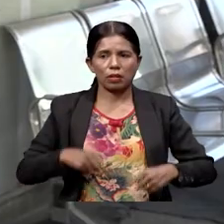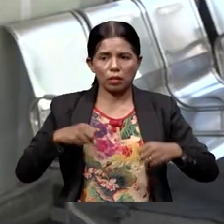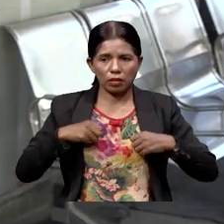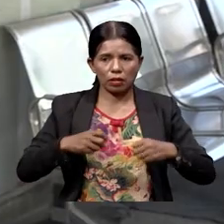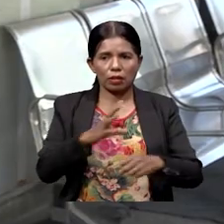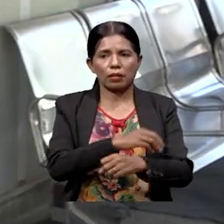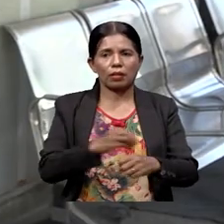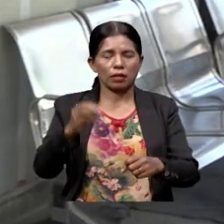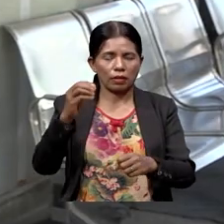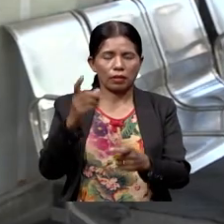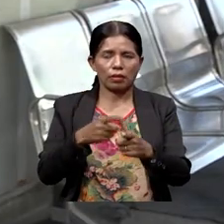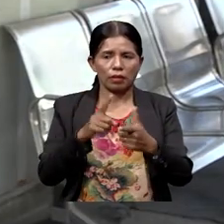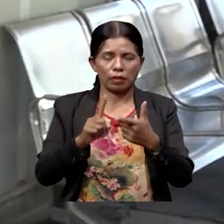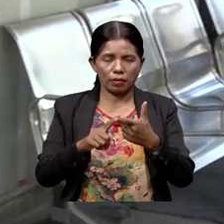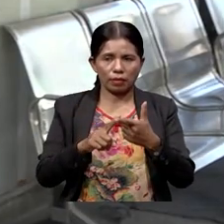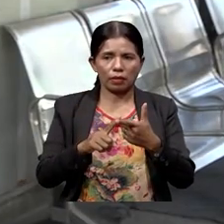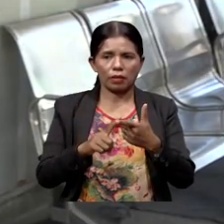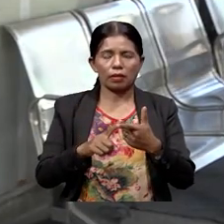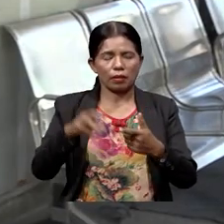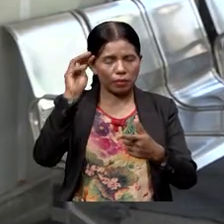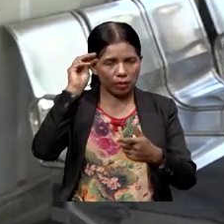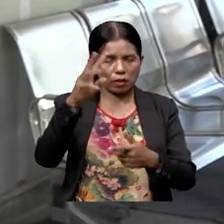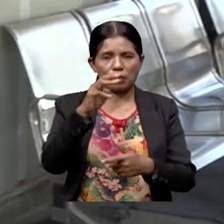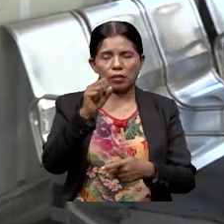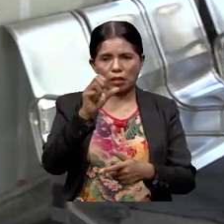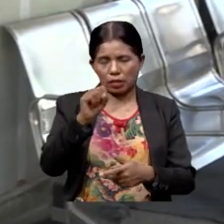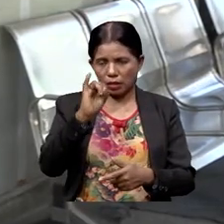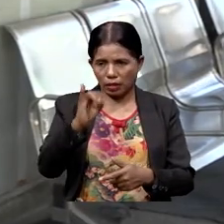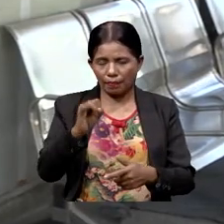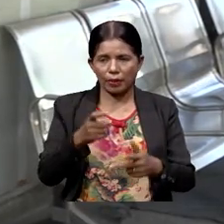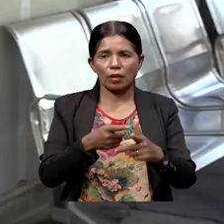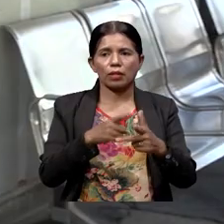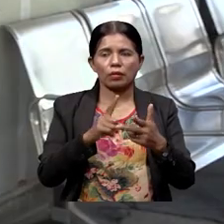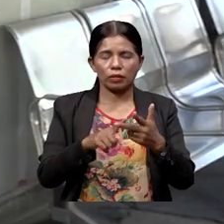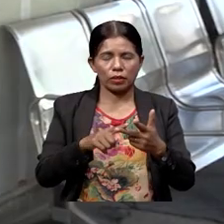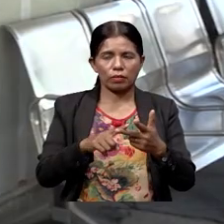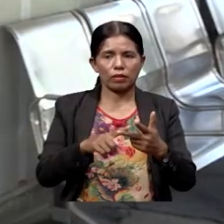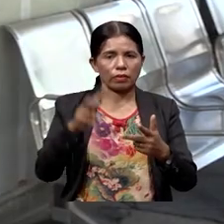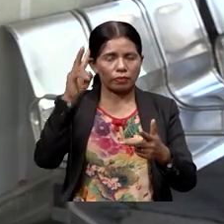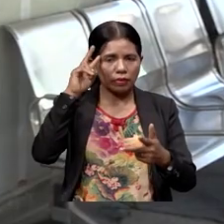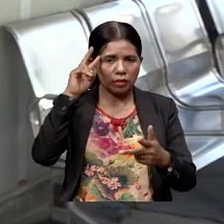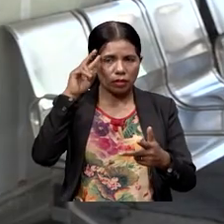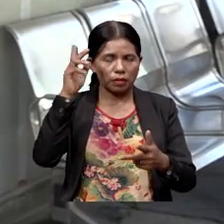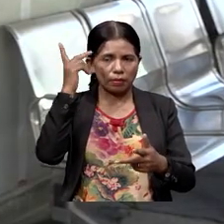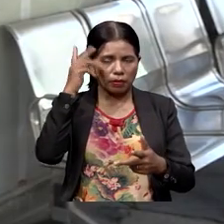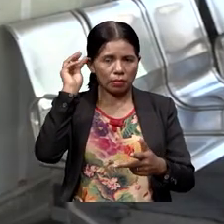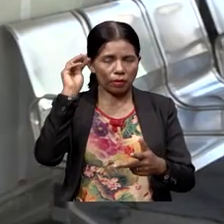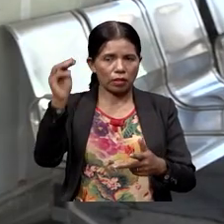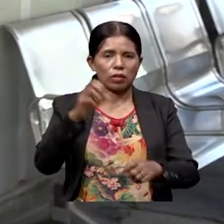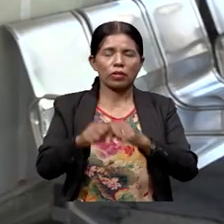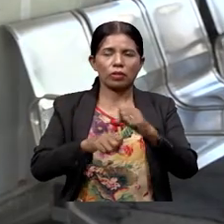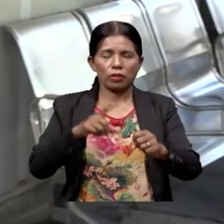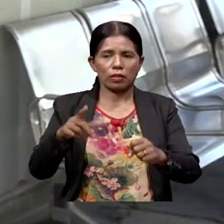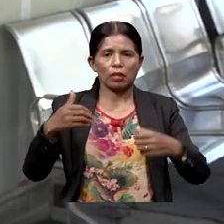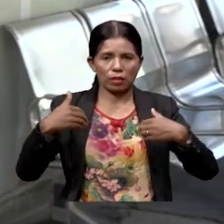primeiro ministério saúde ministério solidariedade social liu si moço vice primeiro ministro assuntos sociais nebe